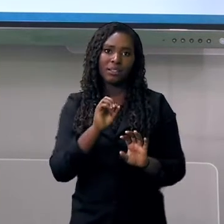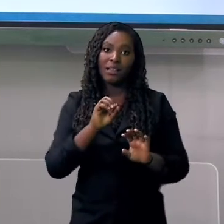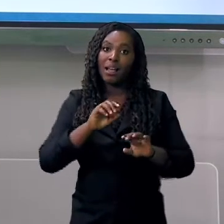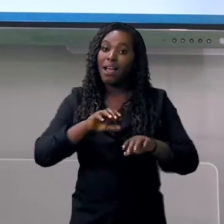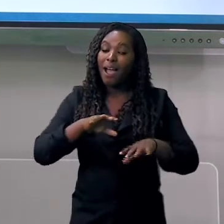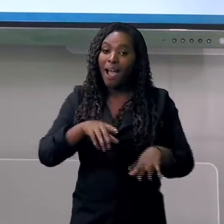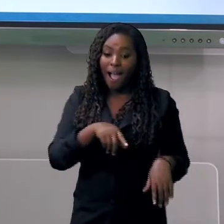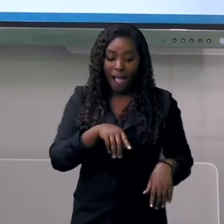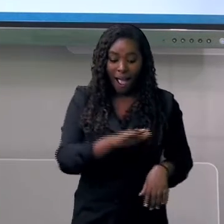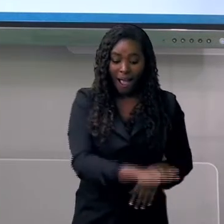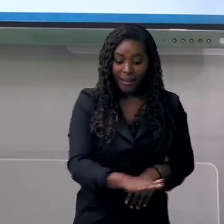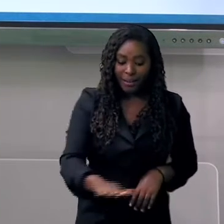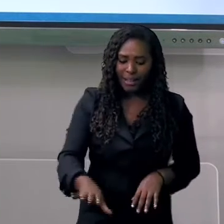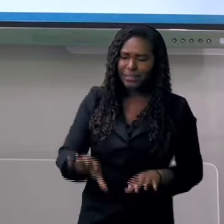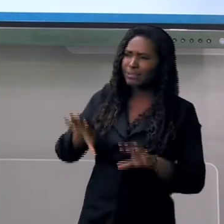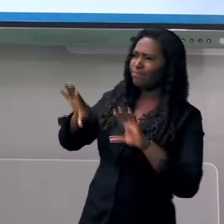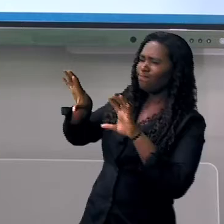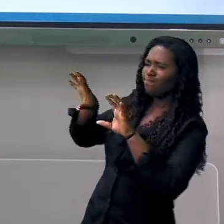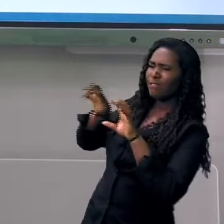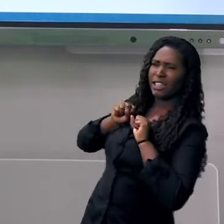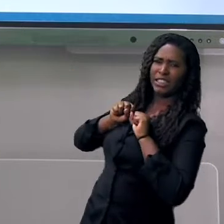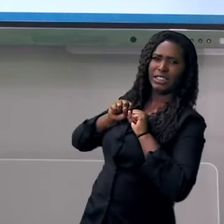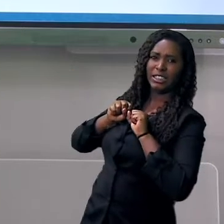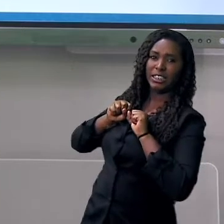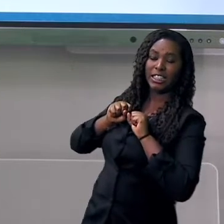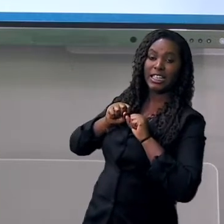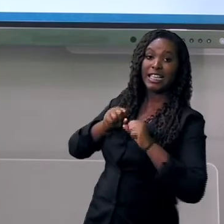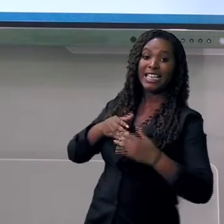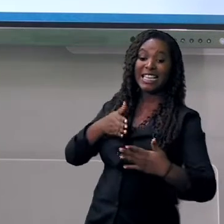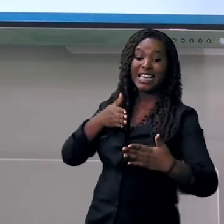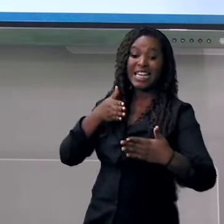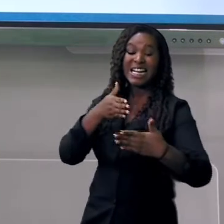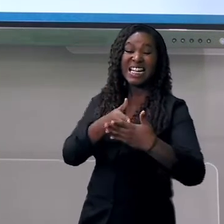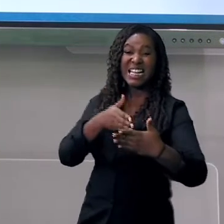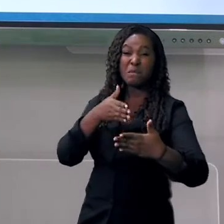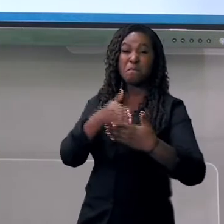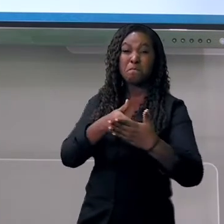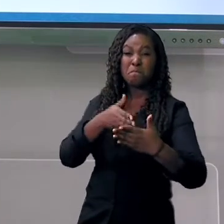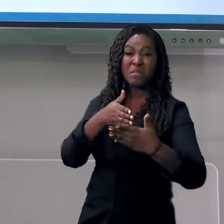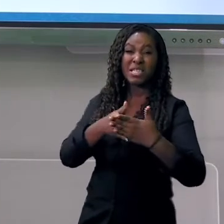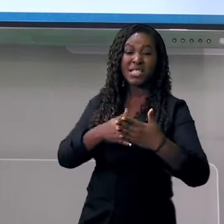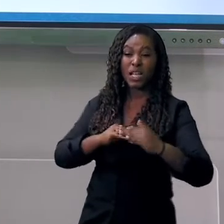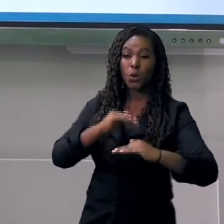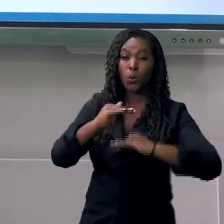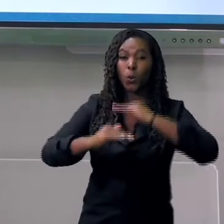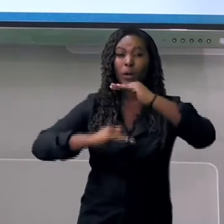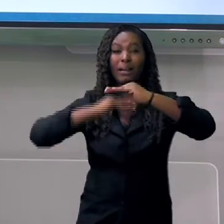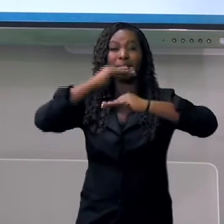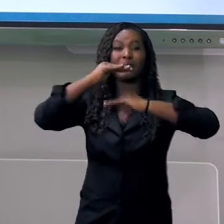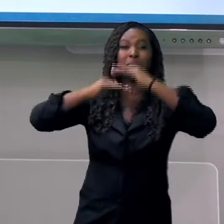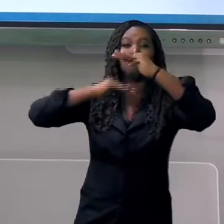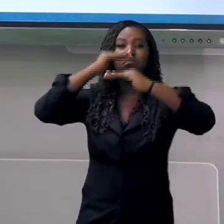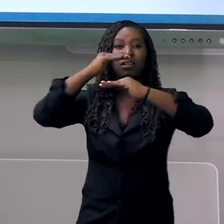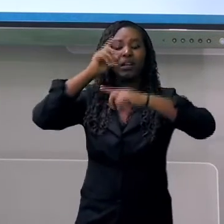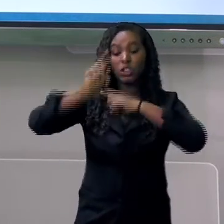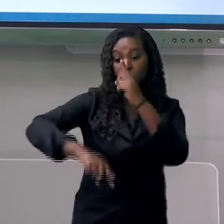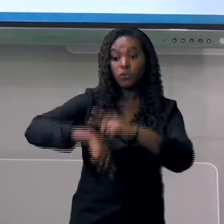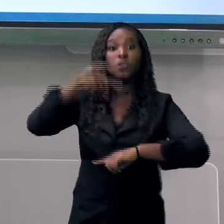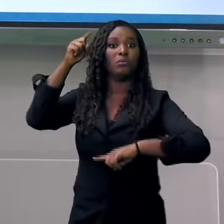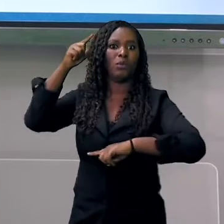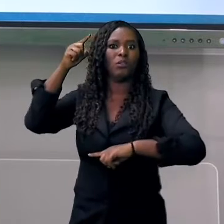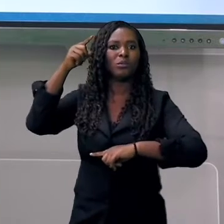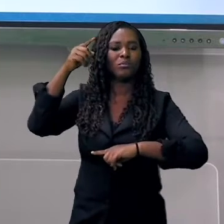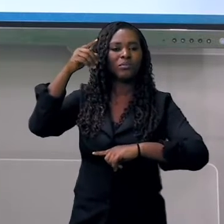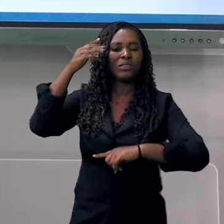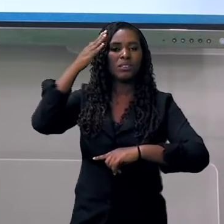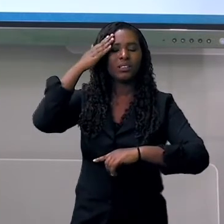seu potencial. Mas como assim? A criança que escuta que ela é muito boazinha, que ela é muito